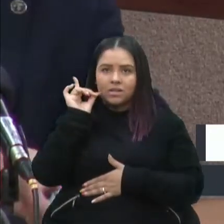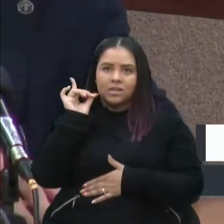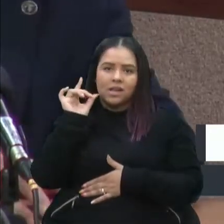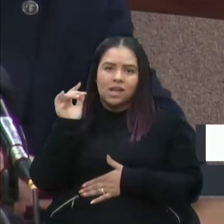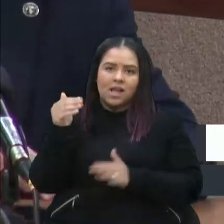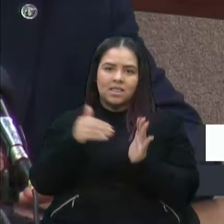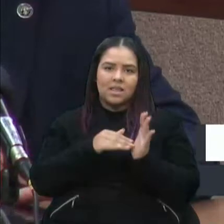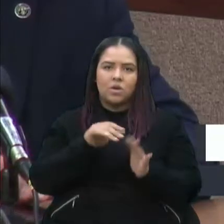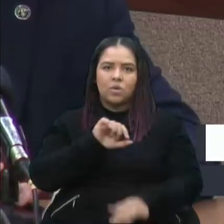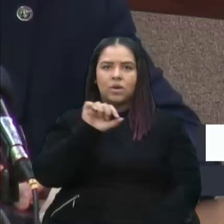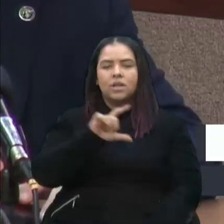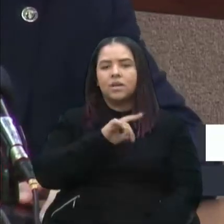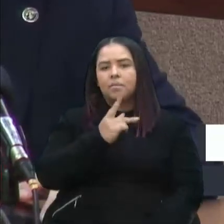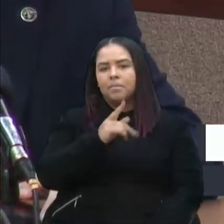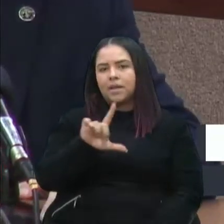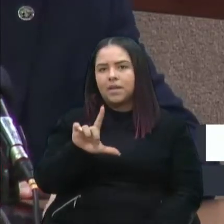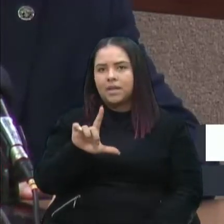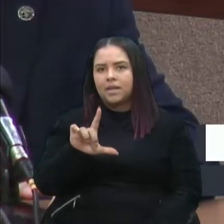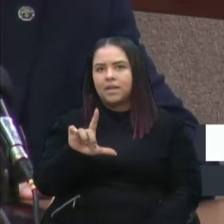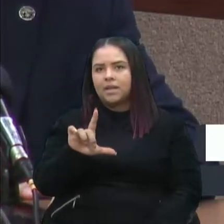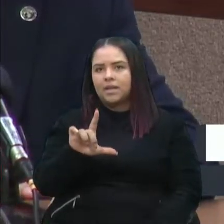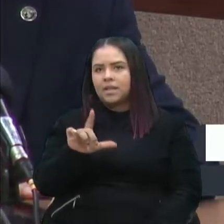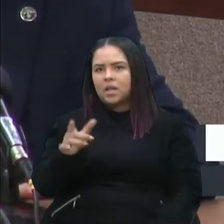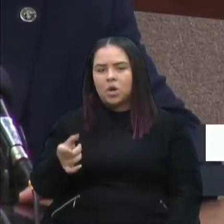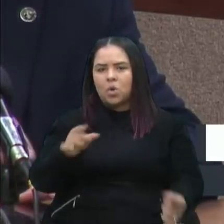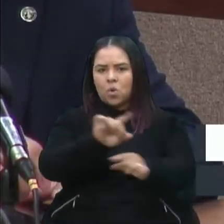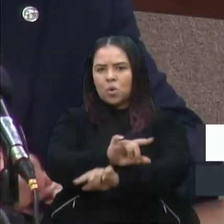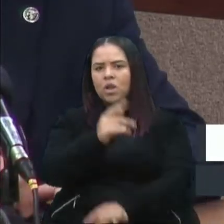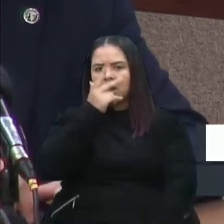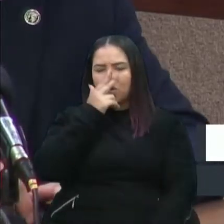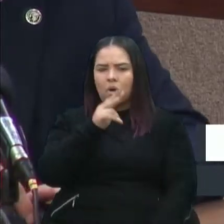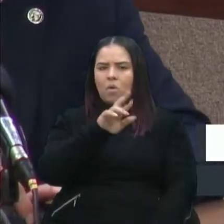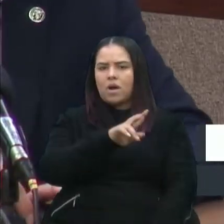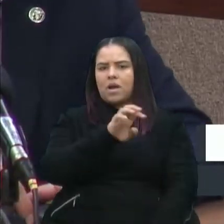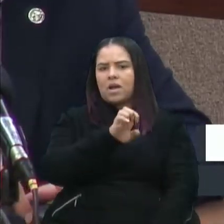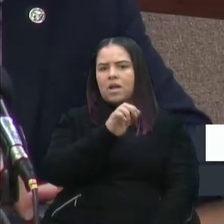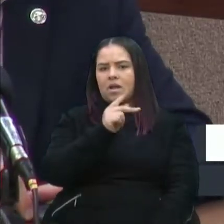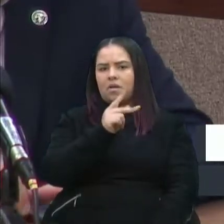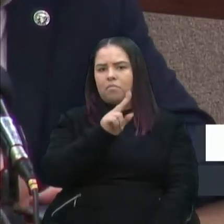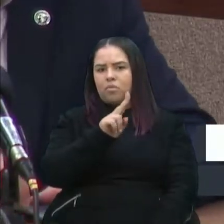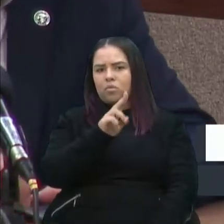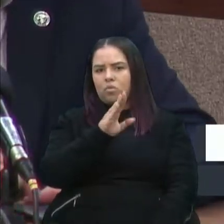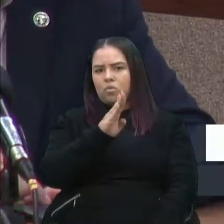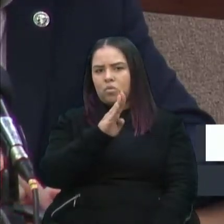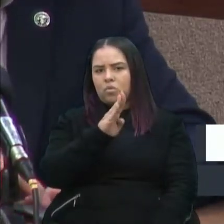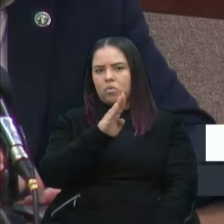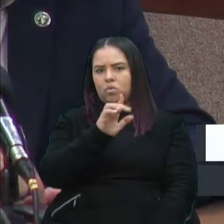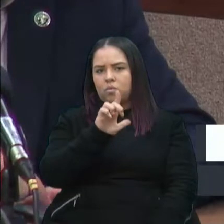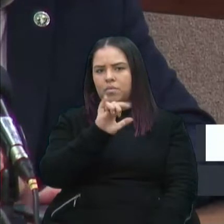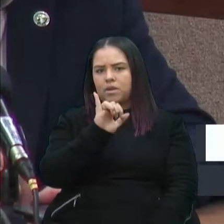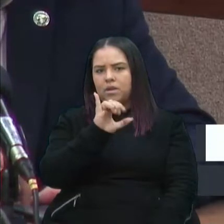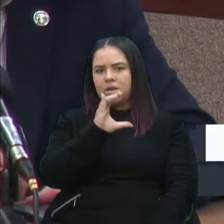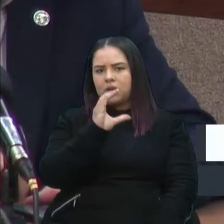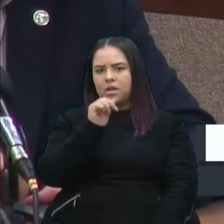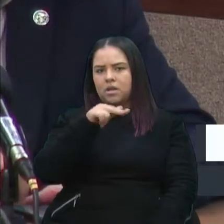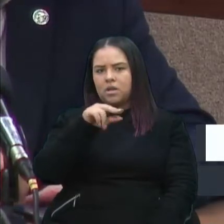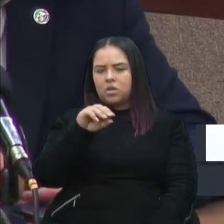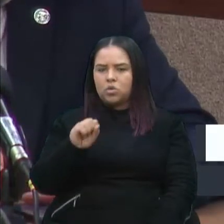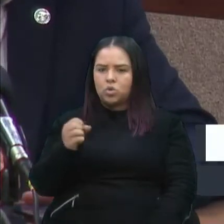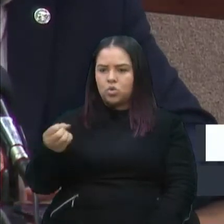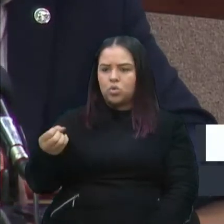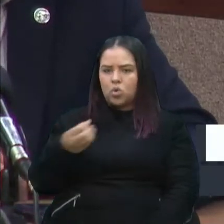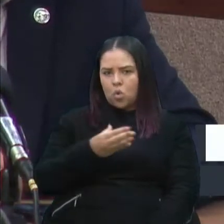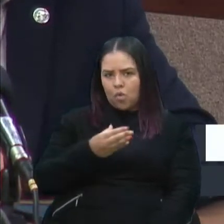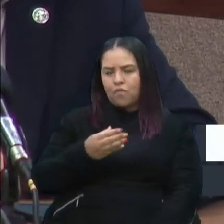do PL foi já de oposição, assim como vai ser a do Republicanos, assim como boa parte do Podemos, do Novo, do PP, então